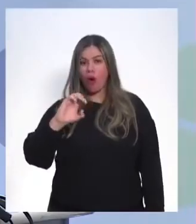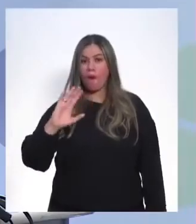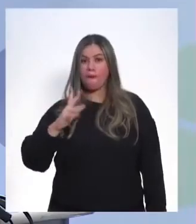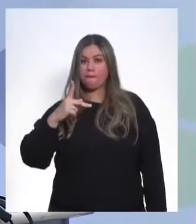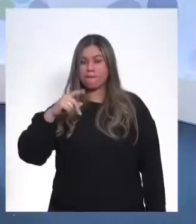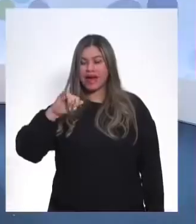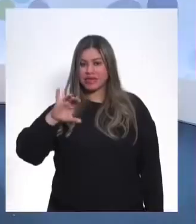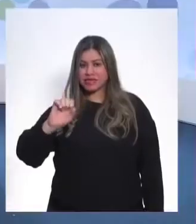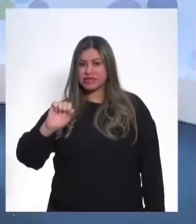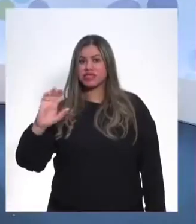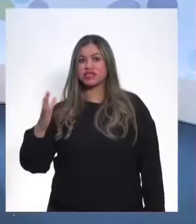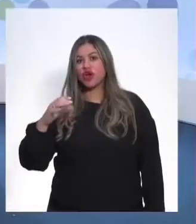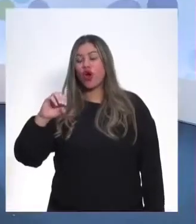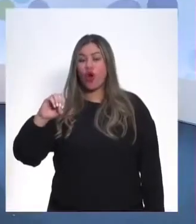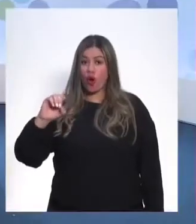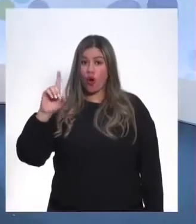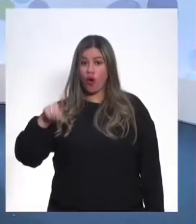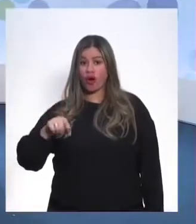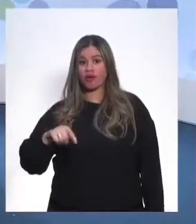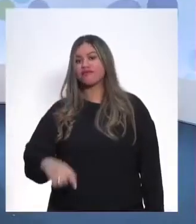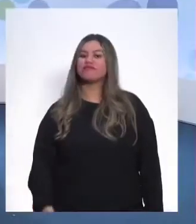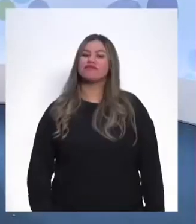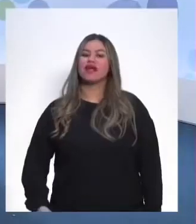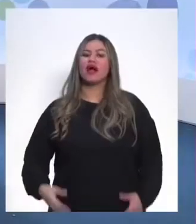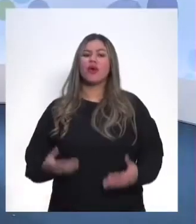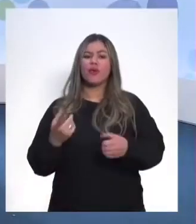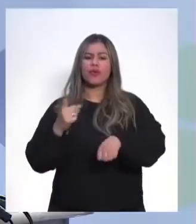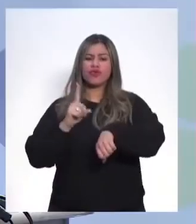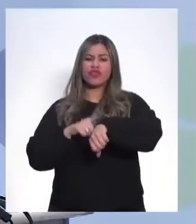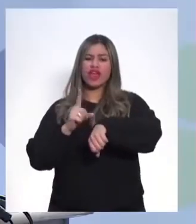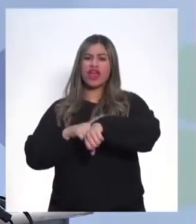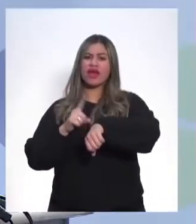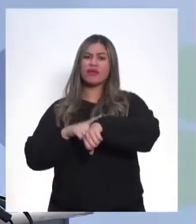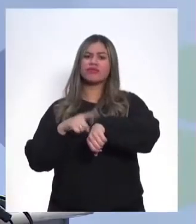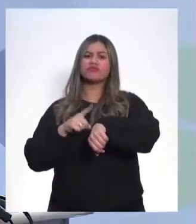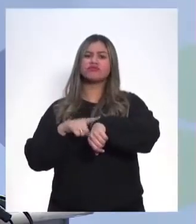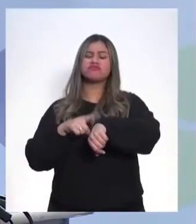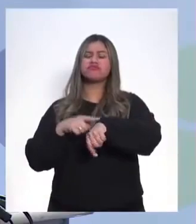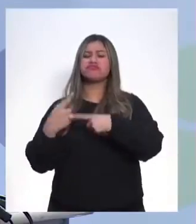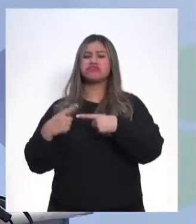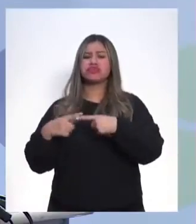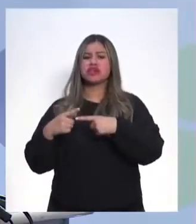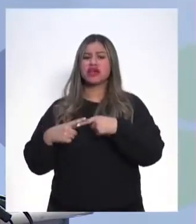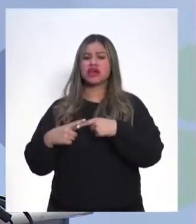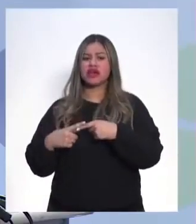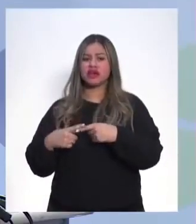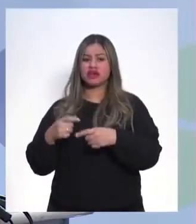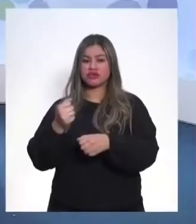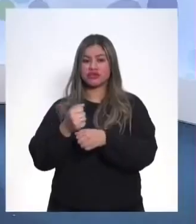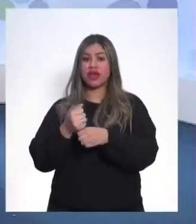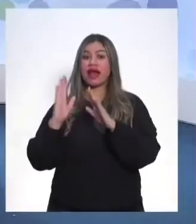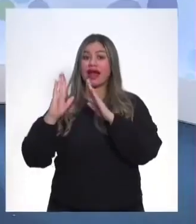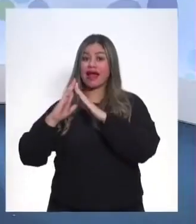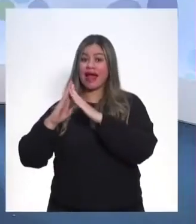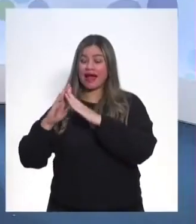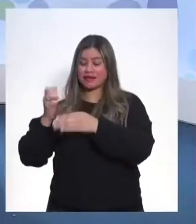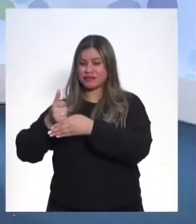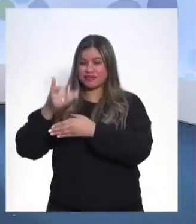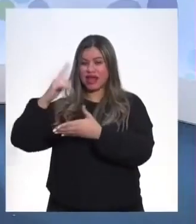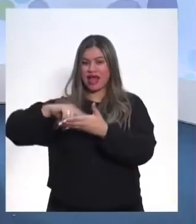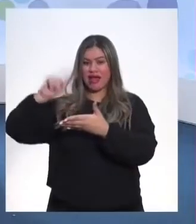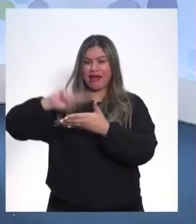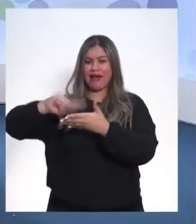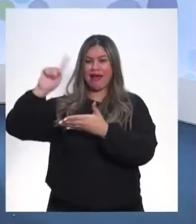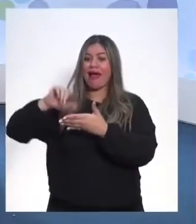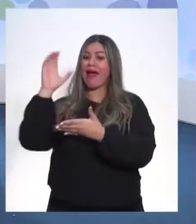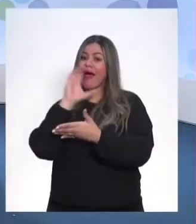minutinhos? Só para vocês entenderem. O Hércules agora ele está entendendo. Como é que sobe o chat para você lá na sua casa, Hércules? Sobe bem rapidinho. E aqui, como é que sobe?